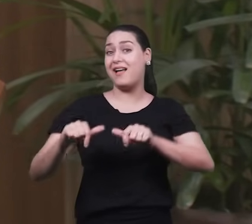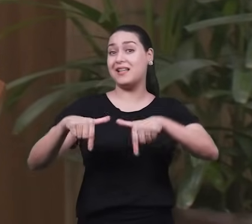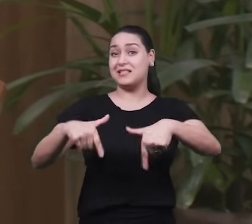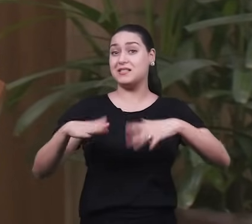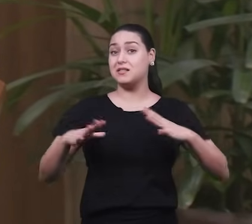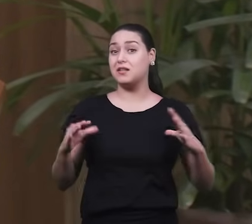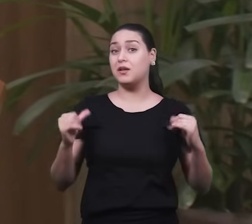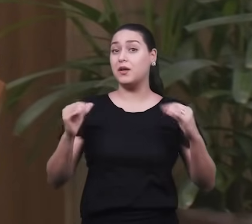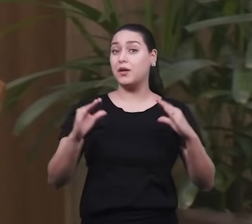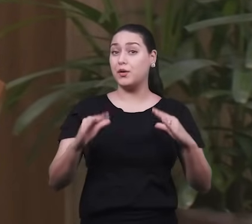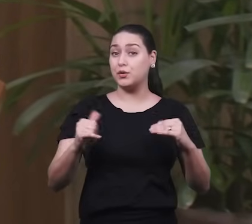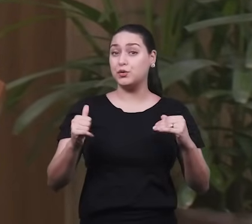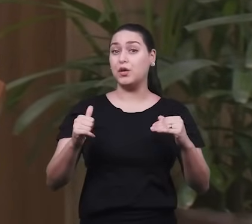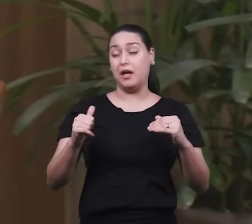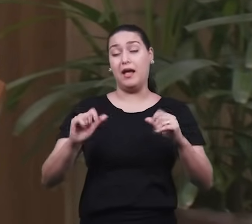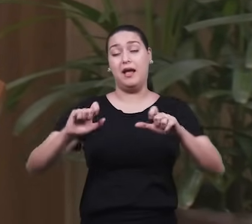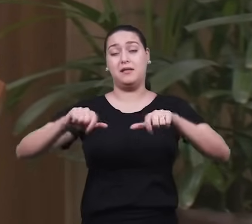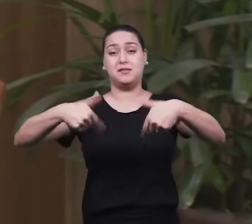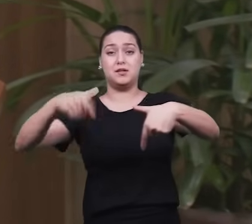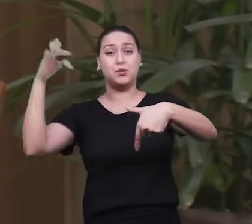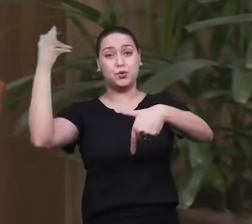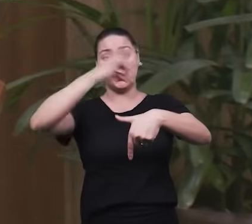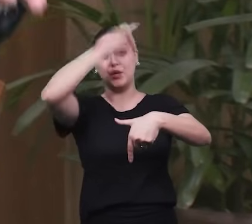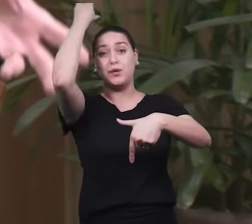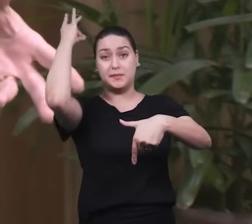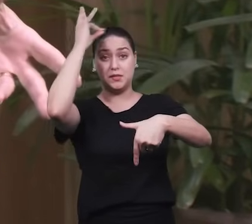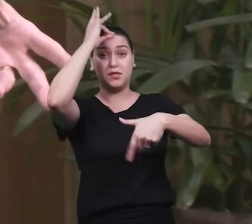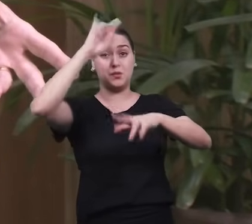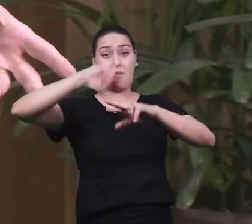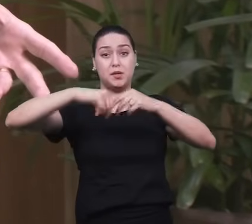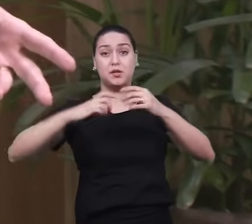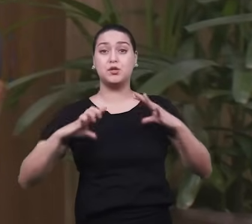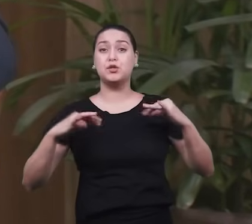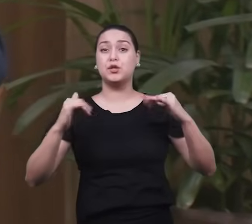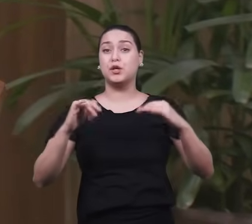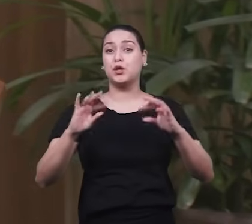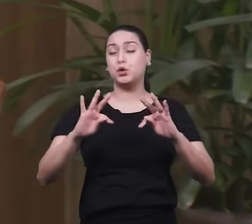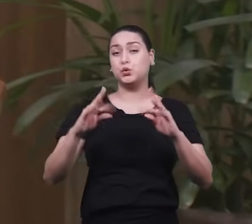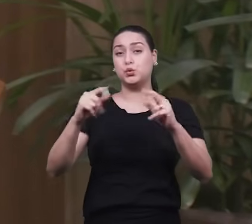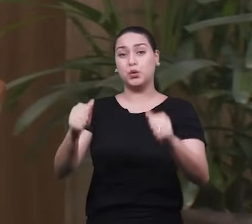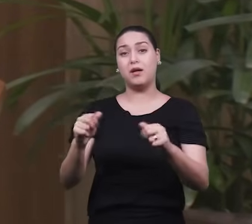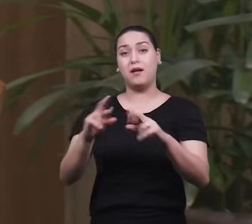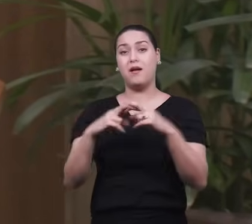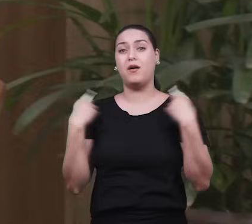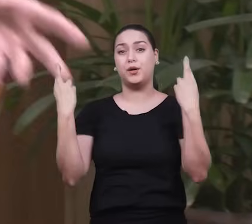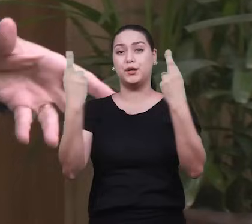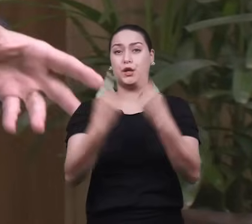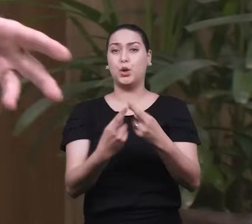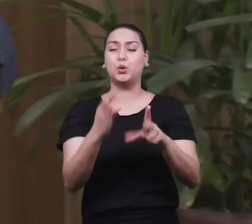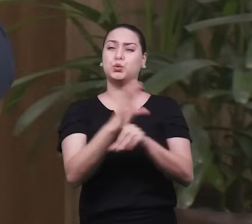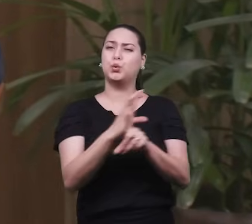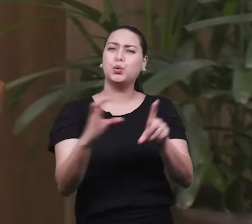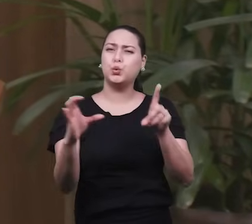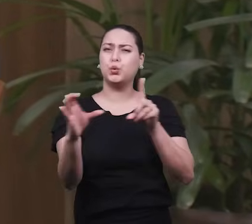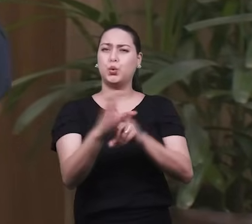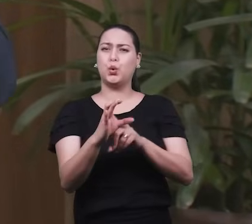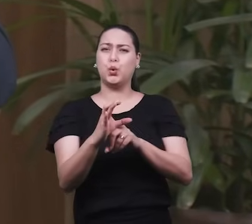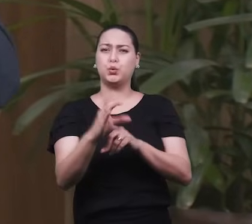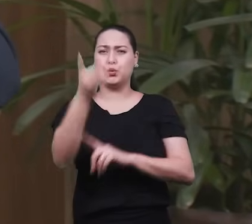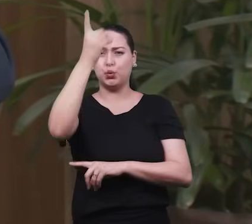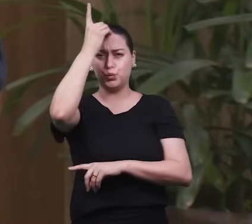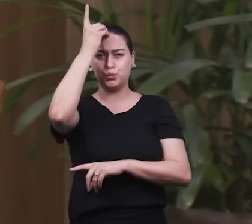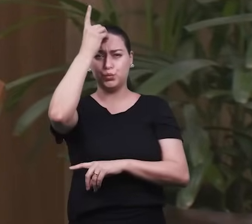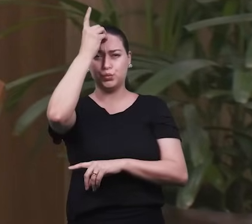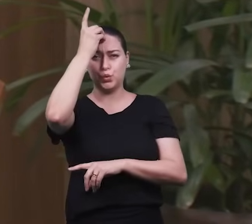é a manifestação do Espírito Santo, inclusive através de anjos, em todas as reuniões,